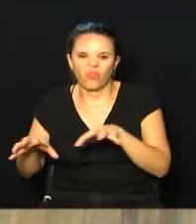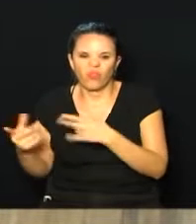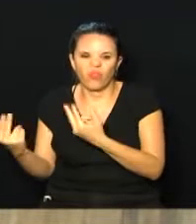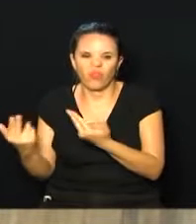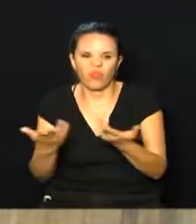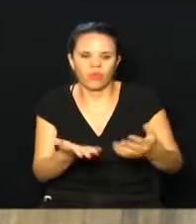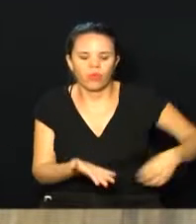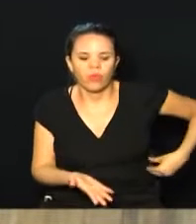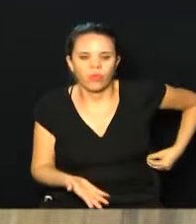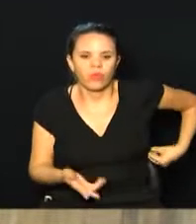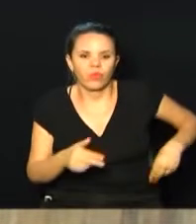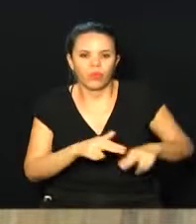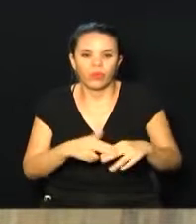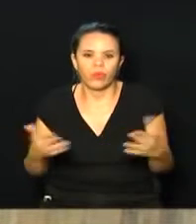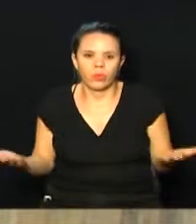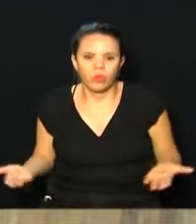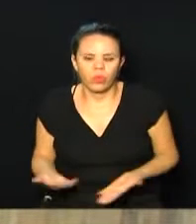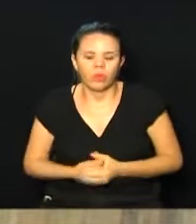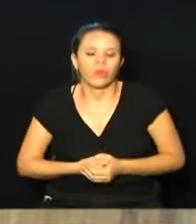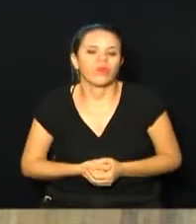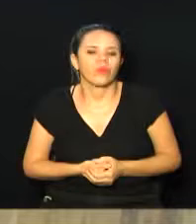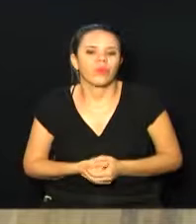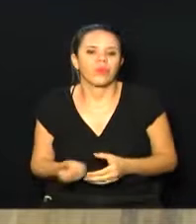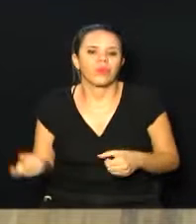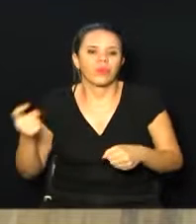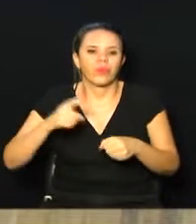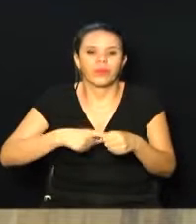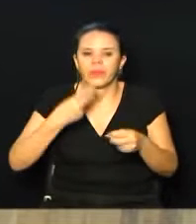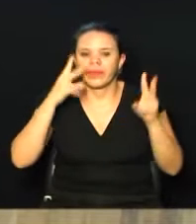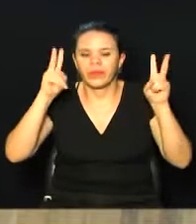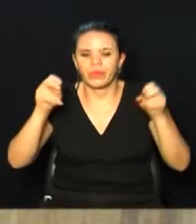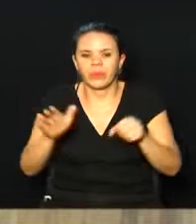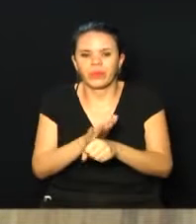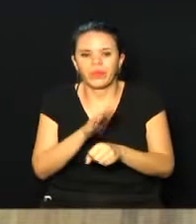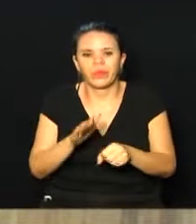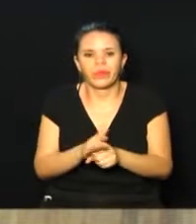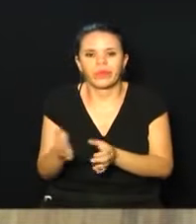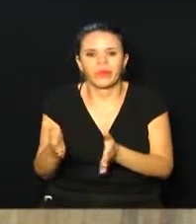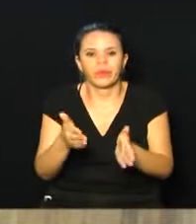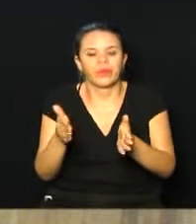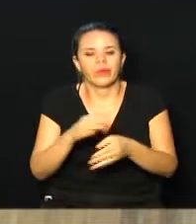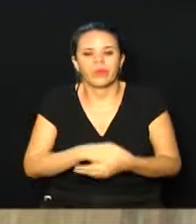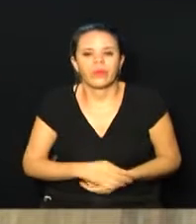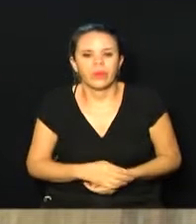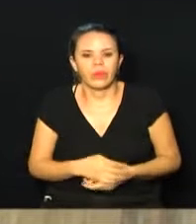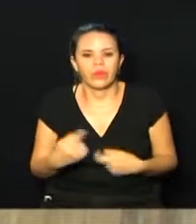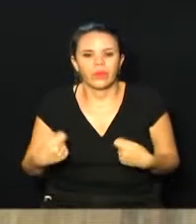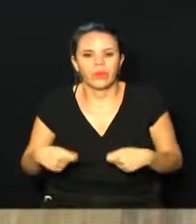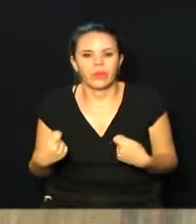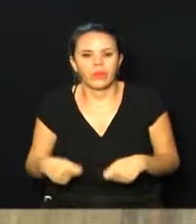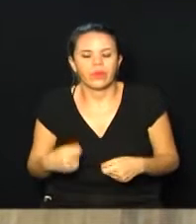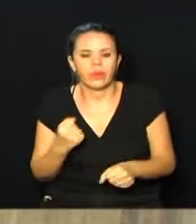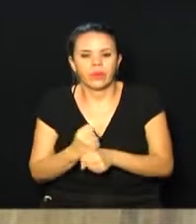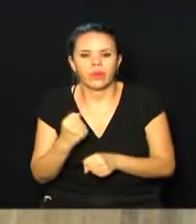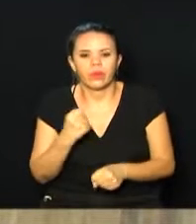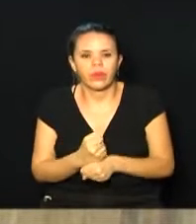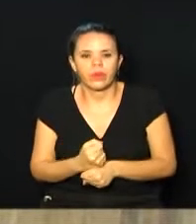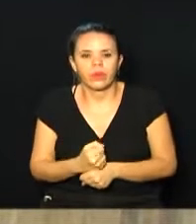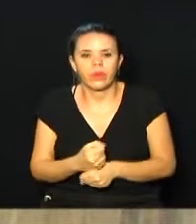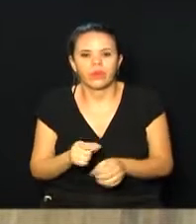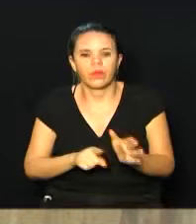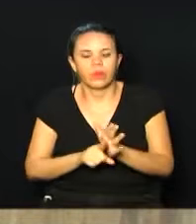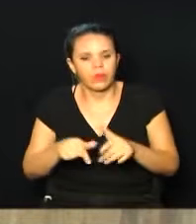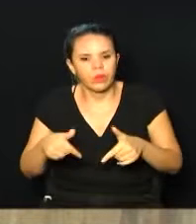essa, e por isso que agora que a gente volta a falar de enchente, volta a falar de necessidade de obras para